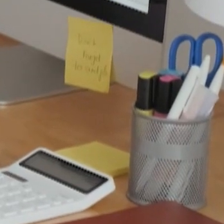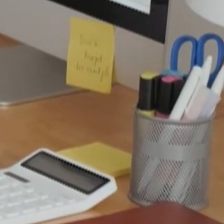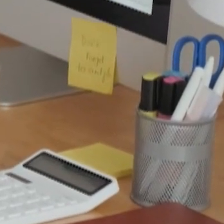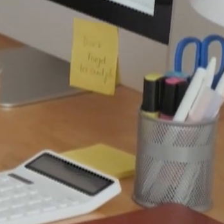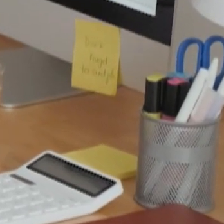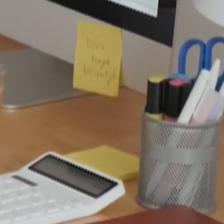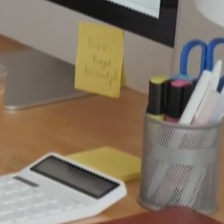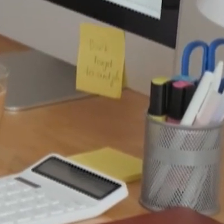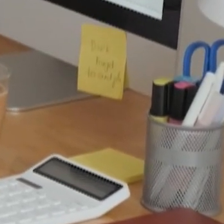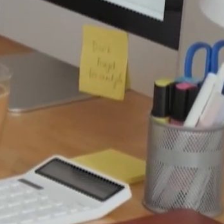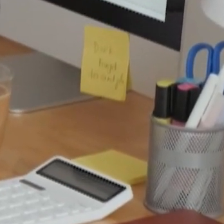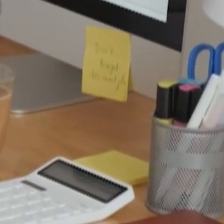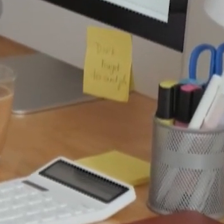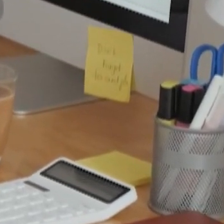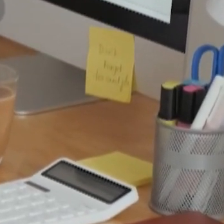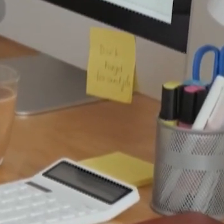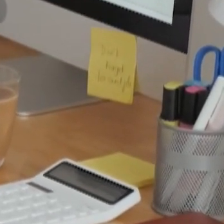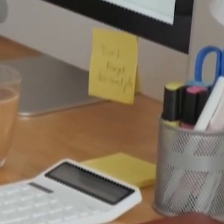deseja,